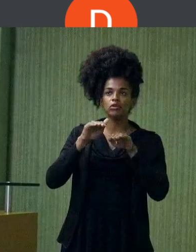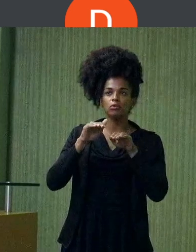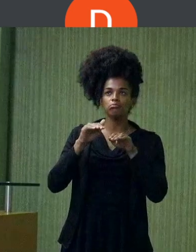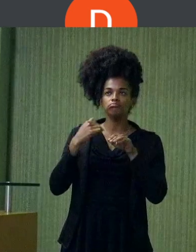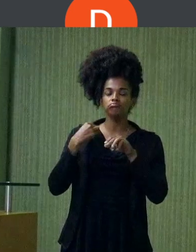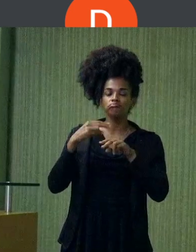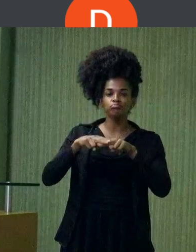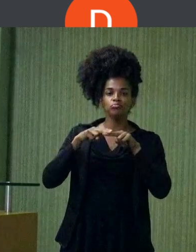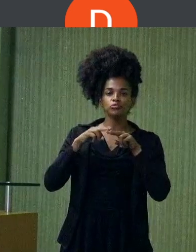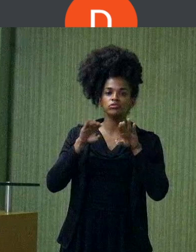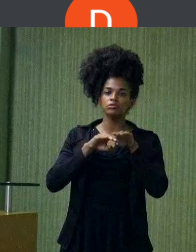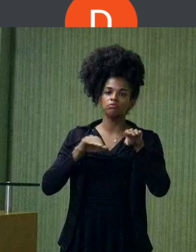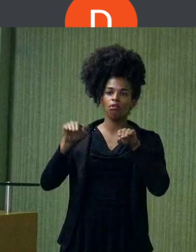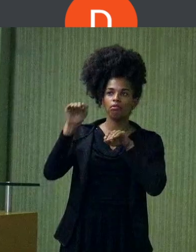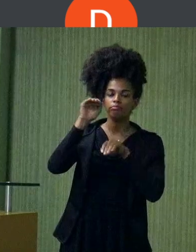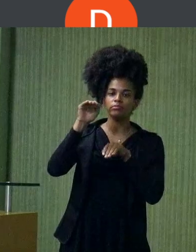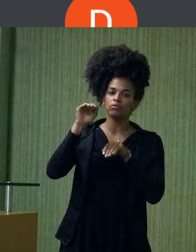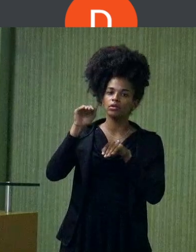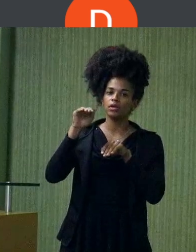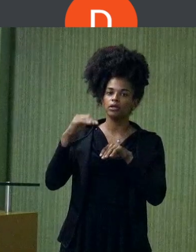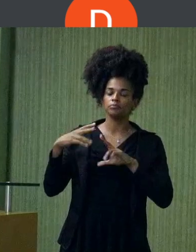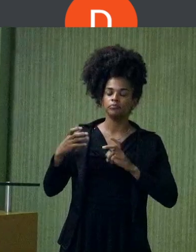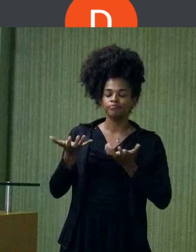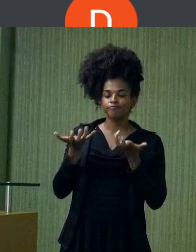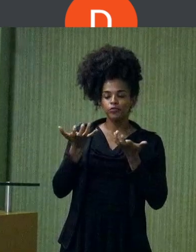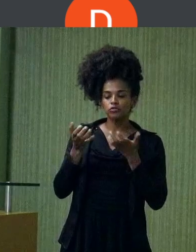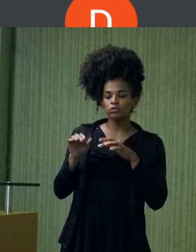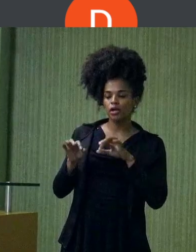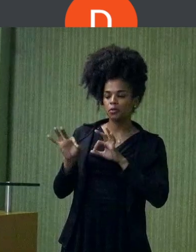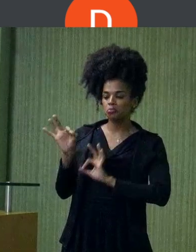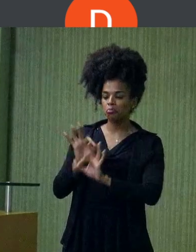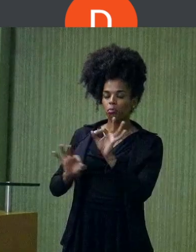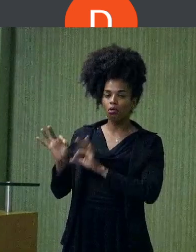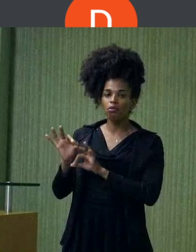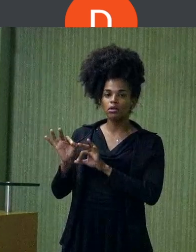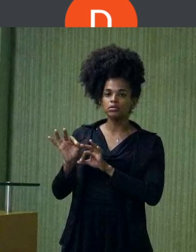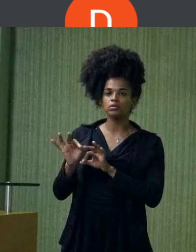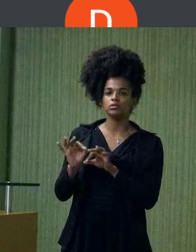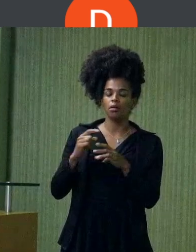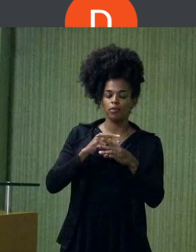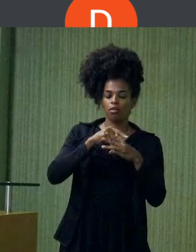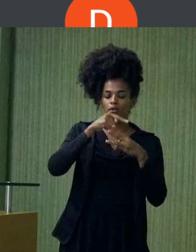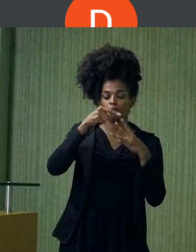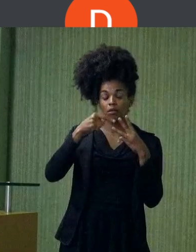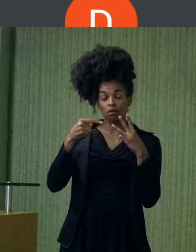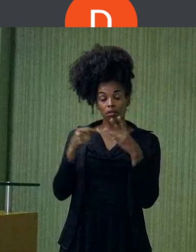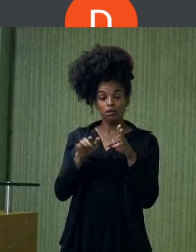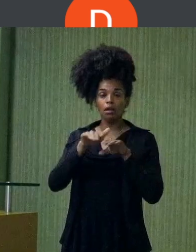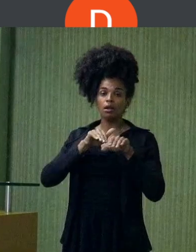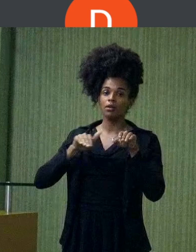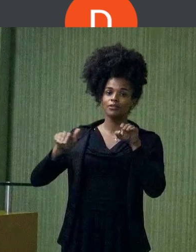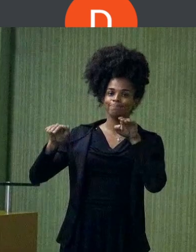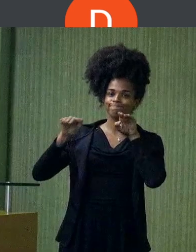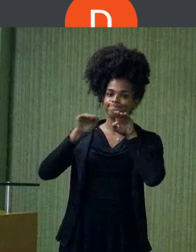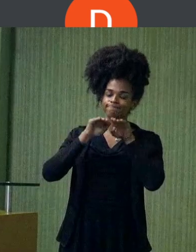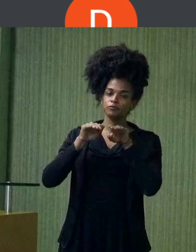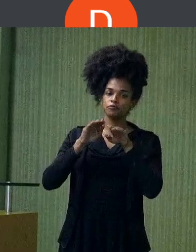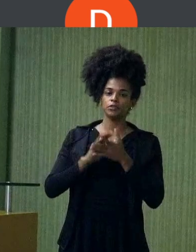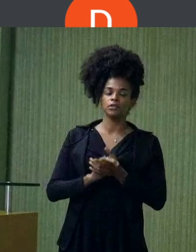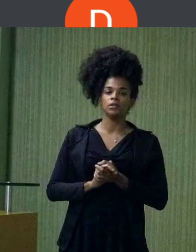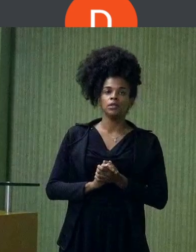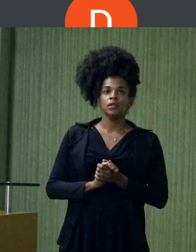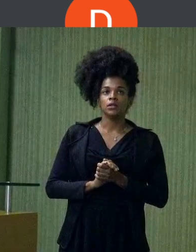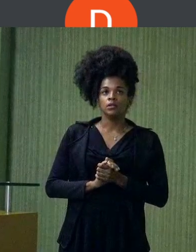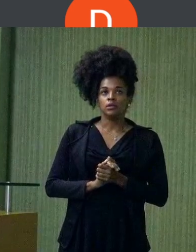integral Como eu disse eh atrela-se aí um atributo novo que é educação integral que deve alcançar 55% das